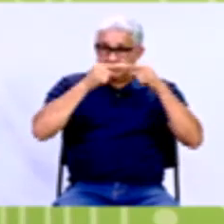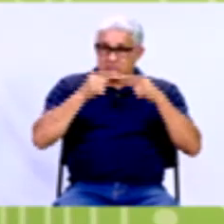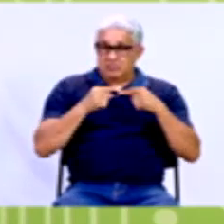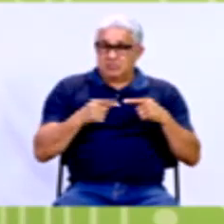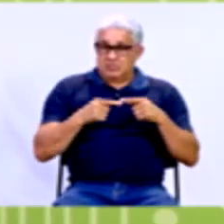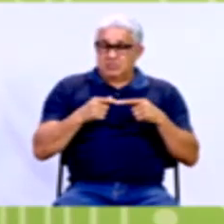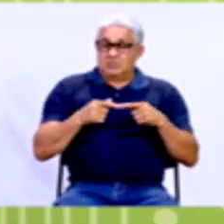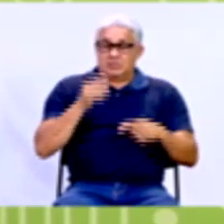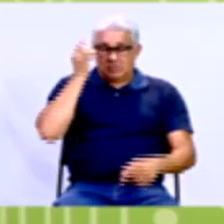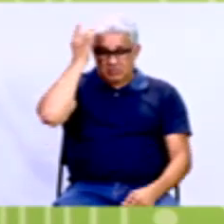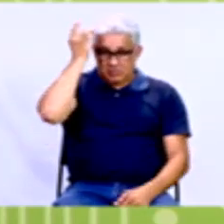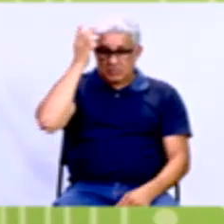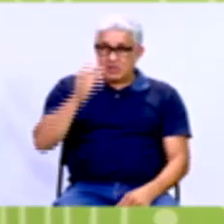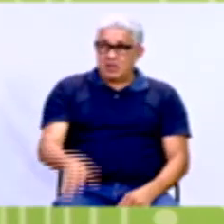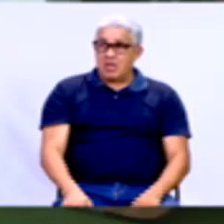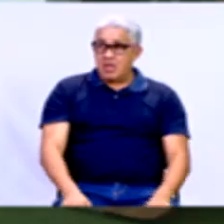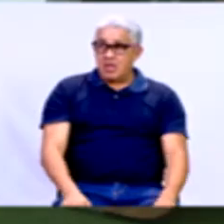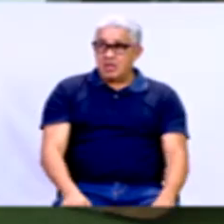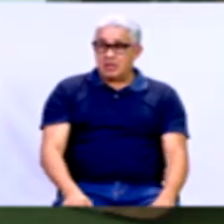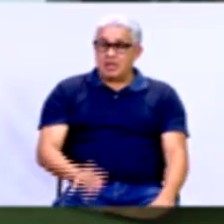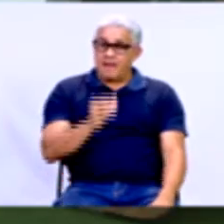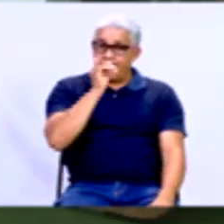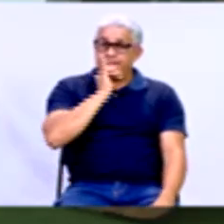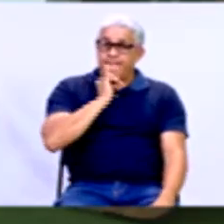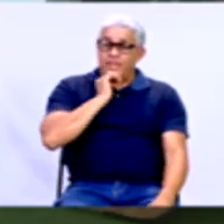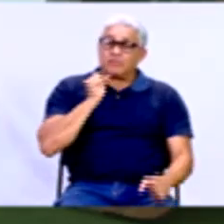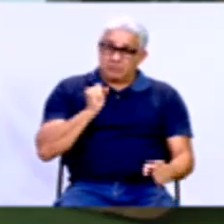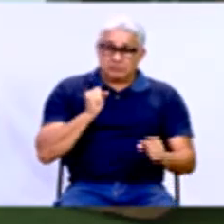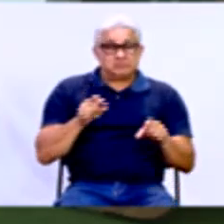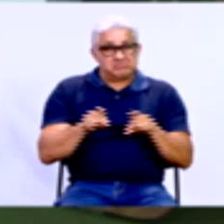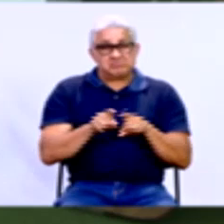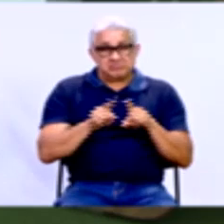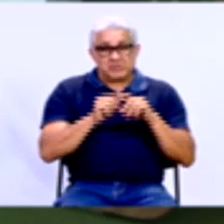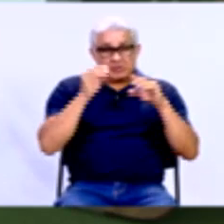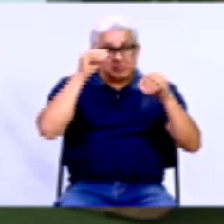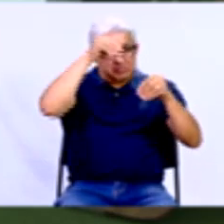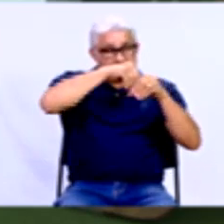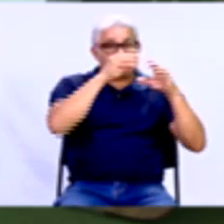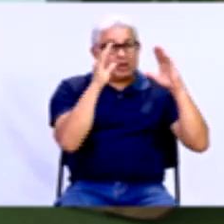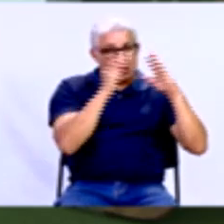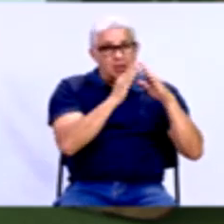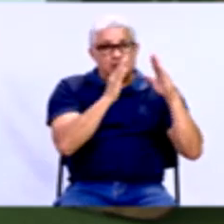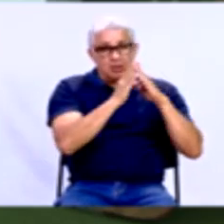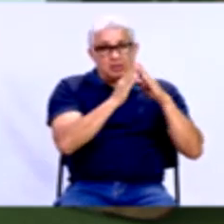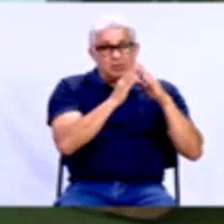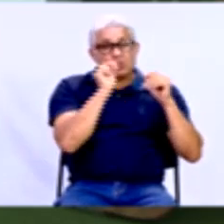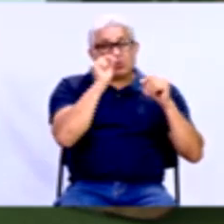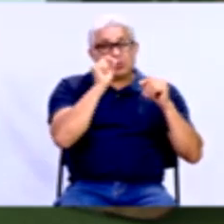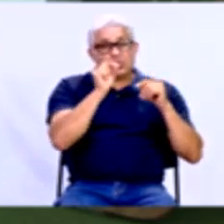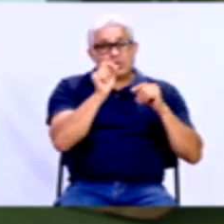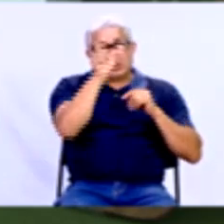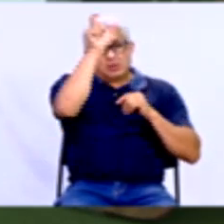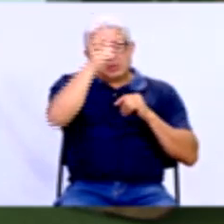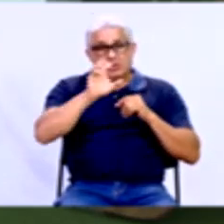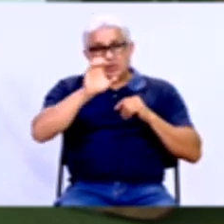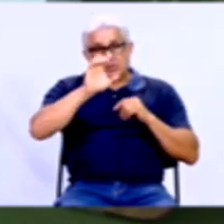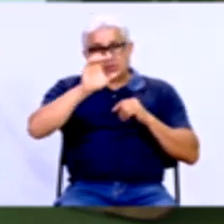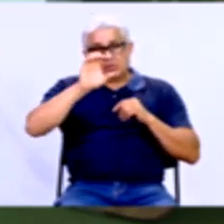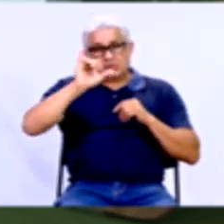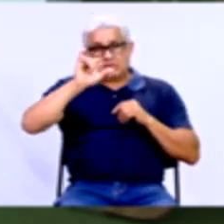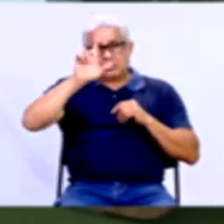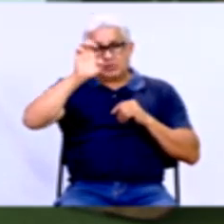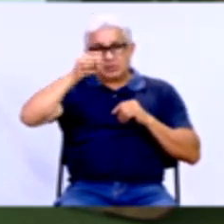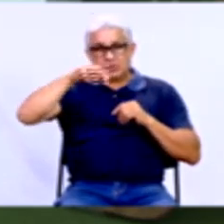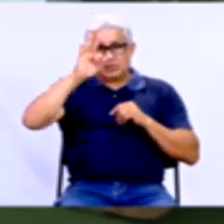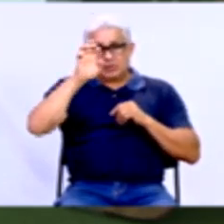né? Esse exemplo, professor, ele pode ser aplicado também dentro da loja. O que leva o cliente aí até aquela loja comprar produtos lá?